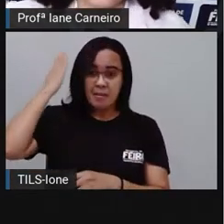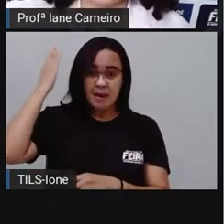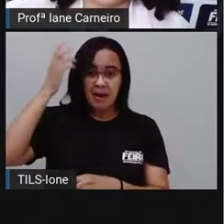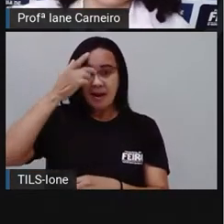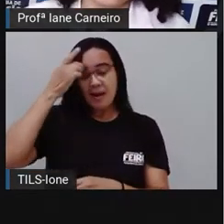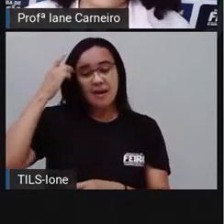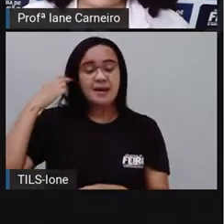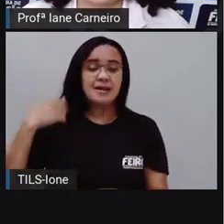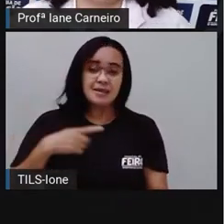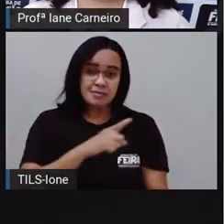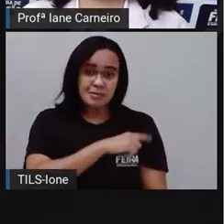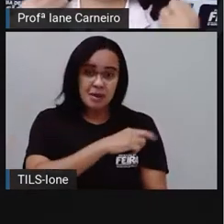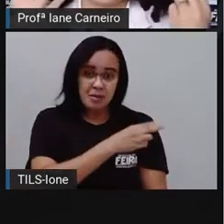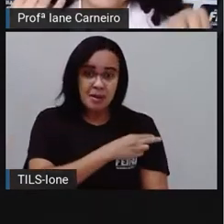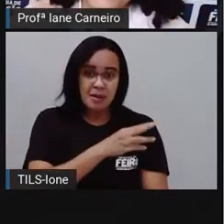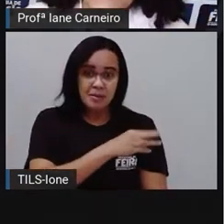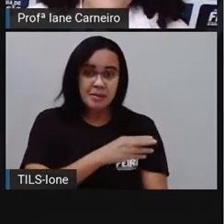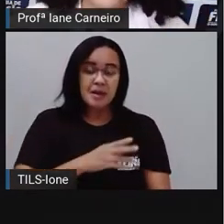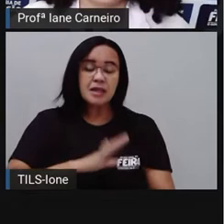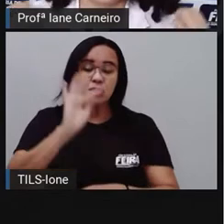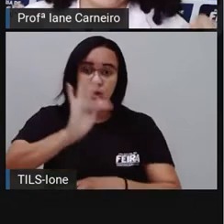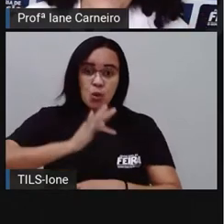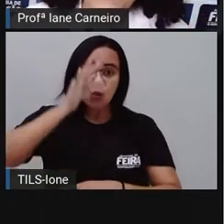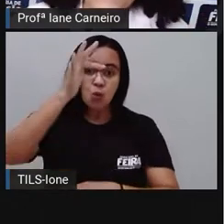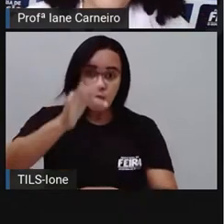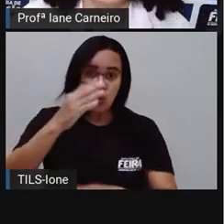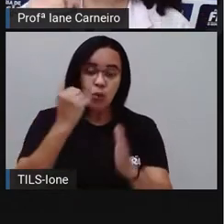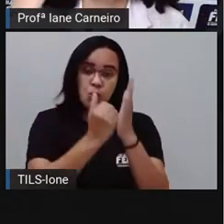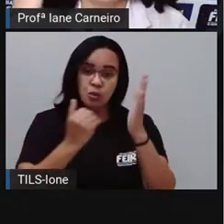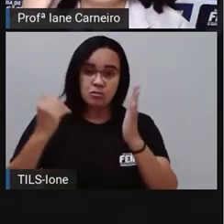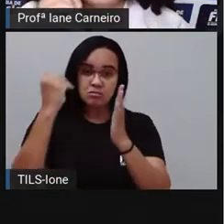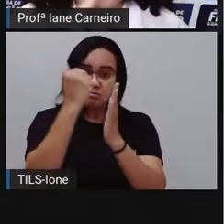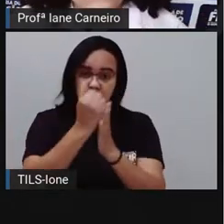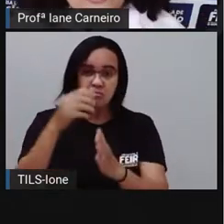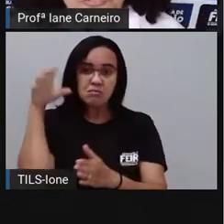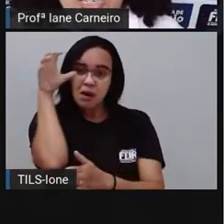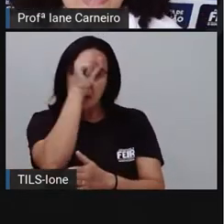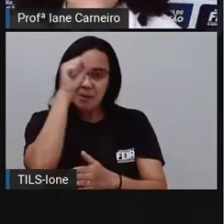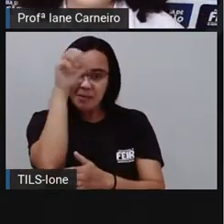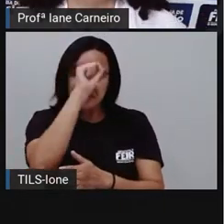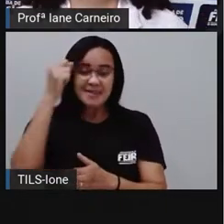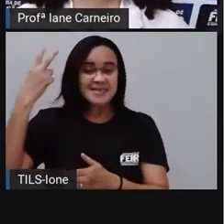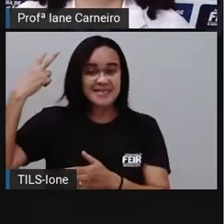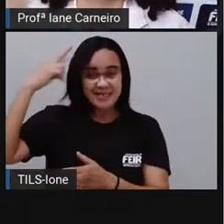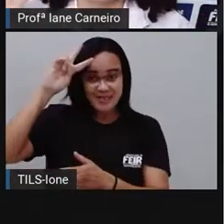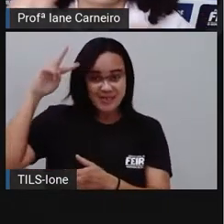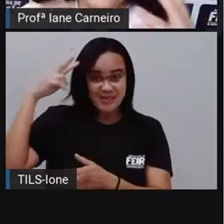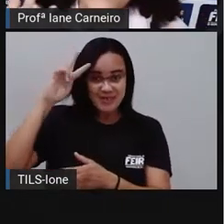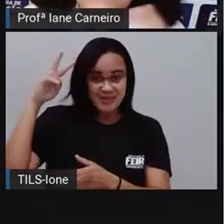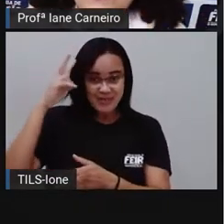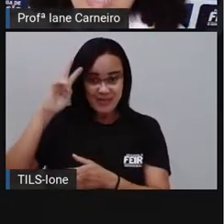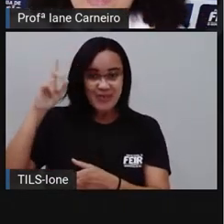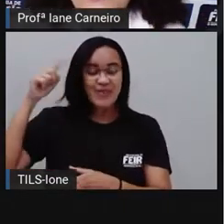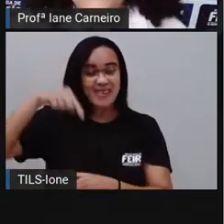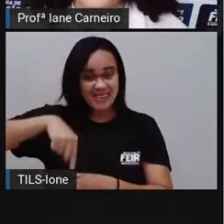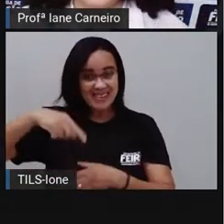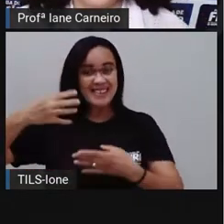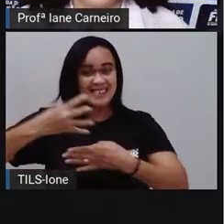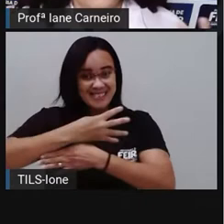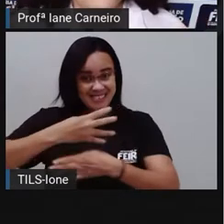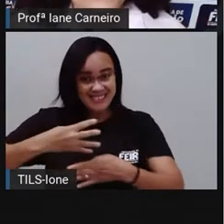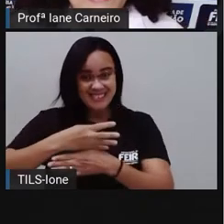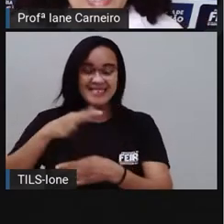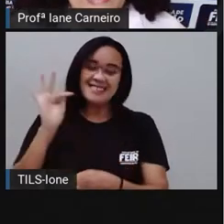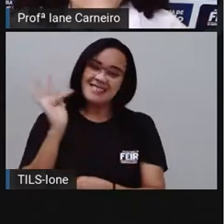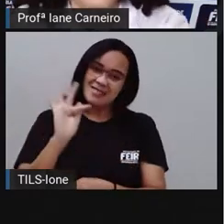nas séries seguintes, vocês vão aprender um pouco mais sobre a história de Feira de Santana. Quem foram os fundadores, né?